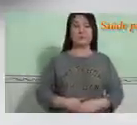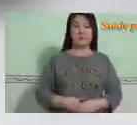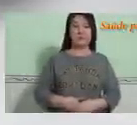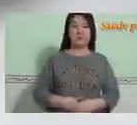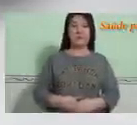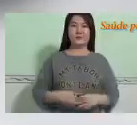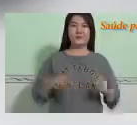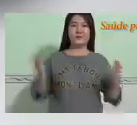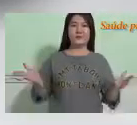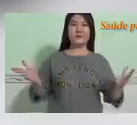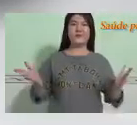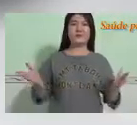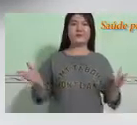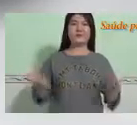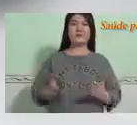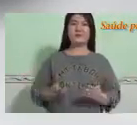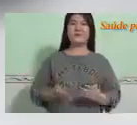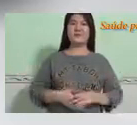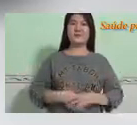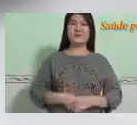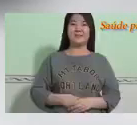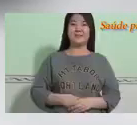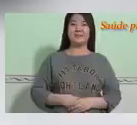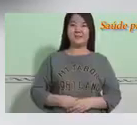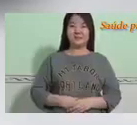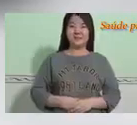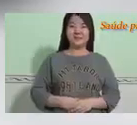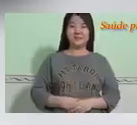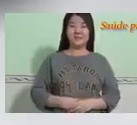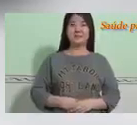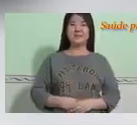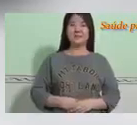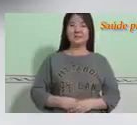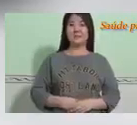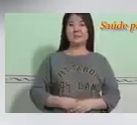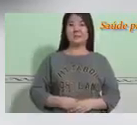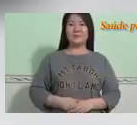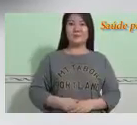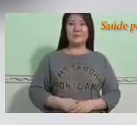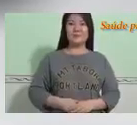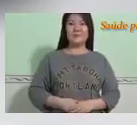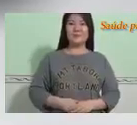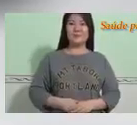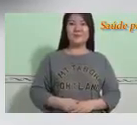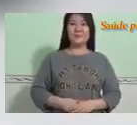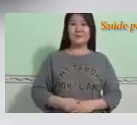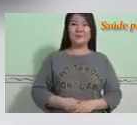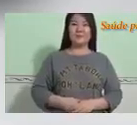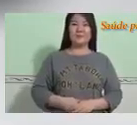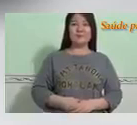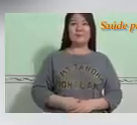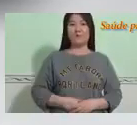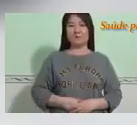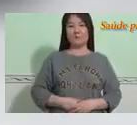O I M C I N F A N T I L A acento agudo O M A R L A C cedilha T U O N T R O